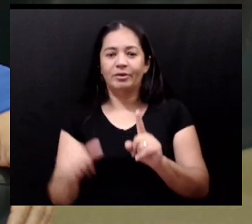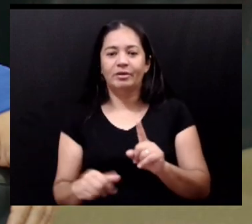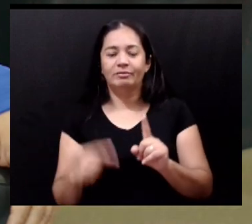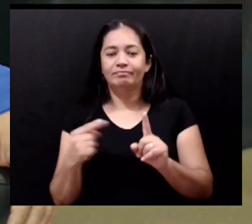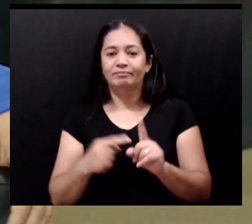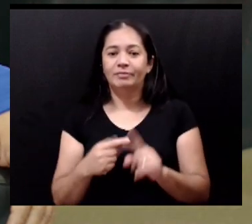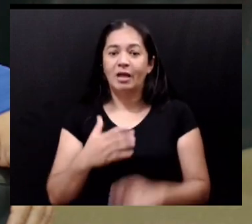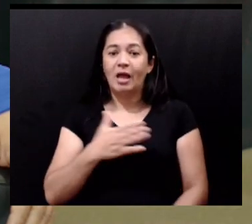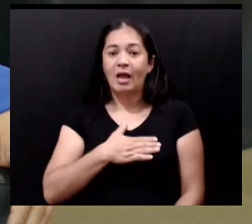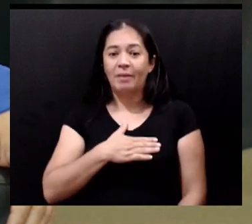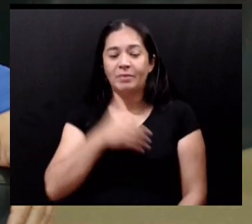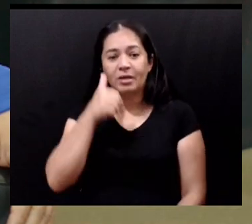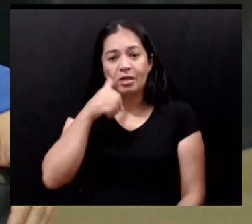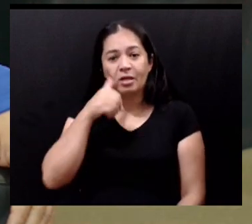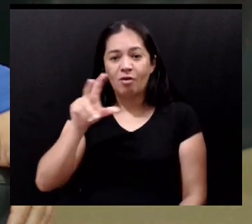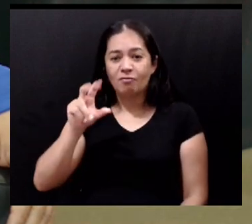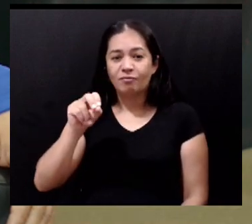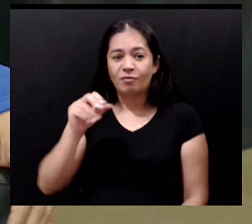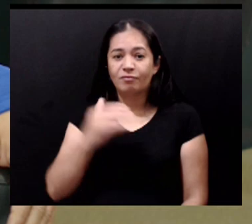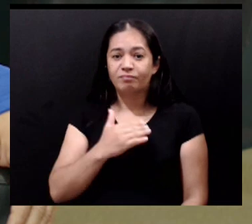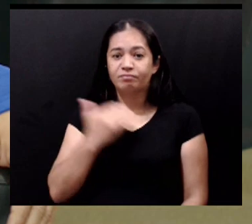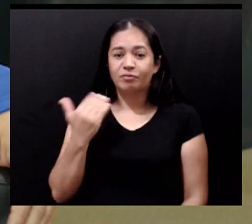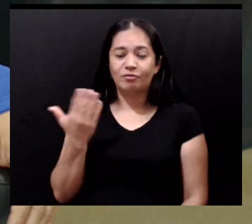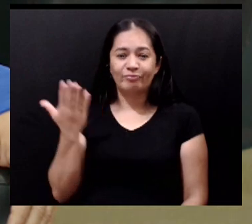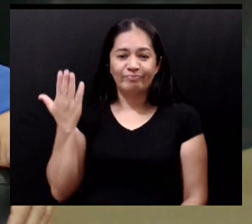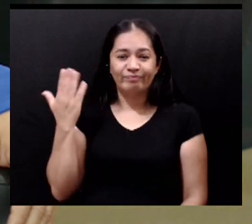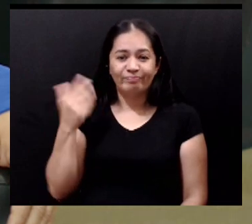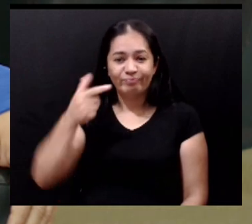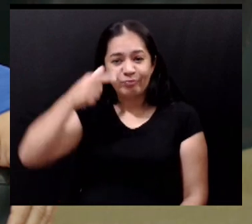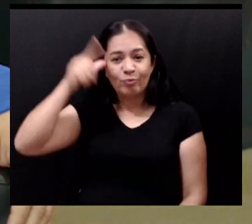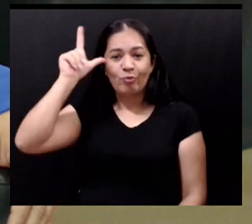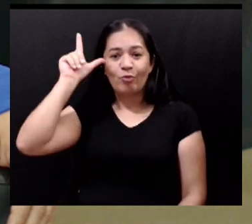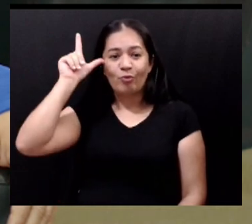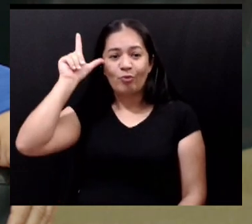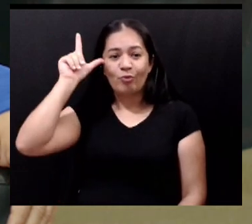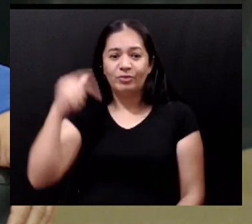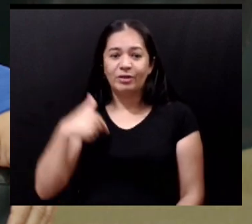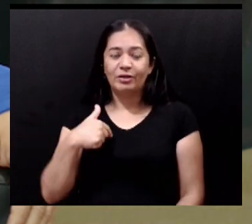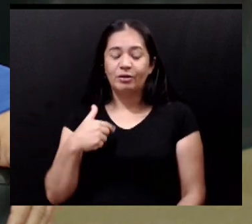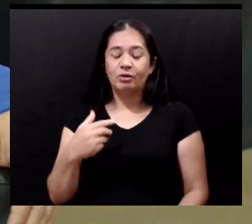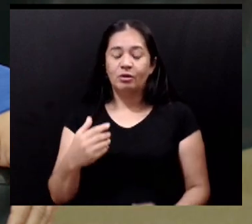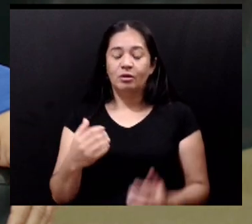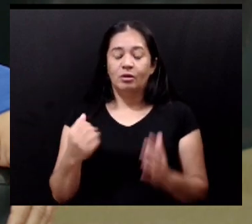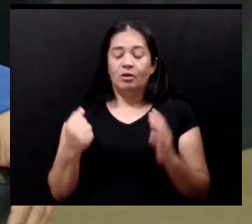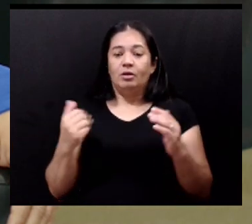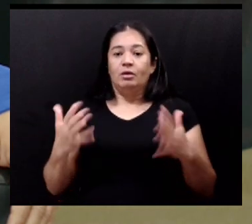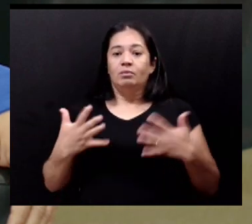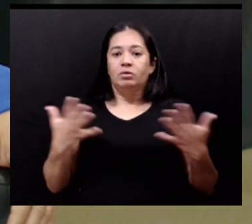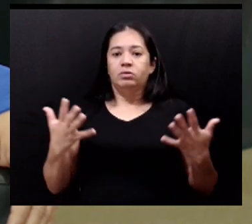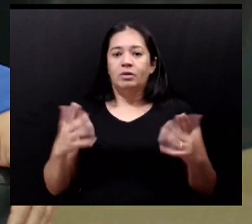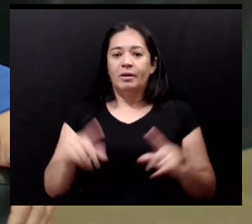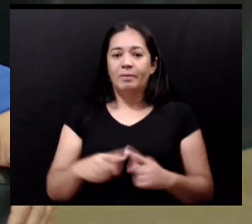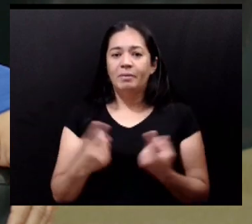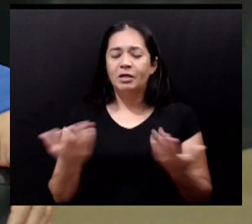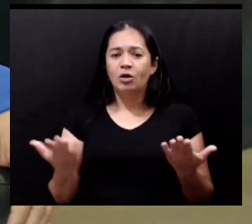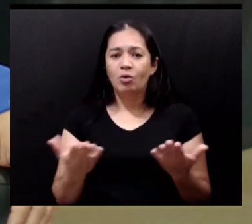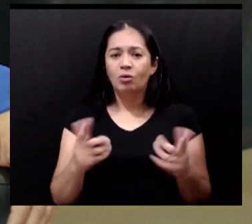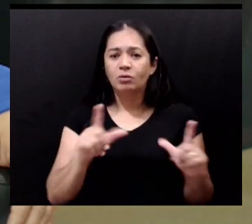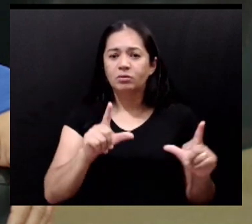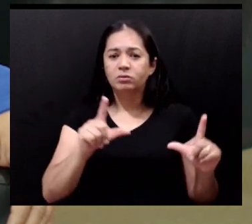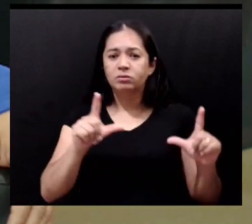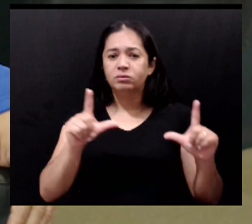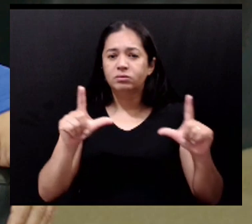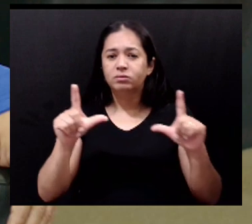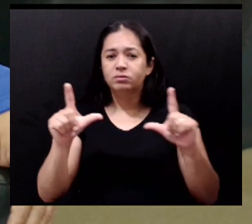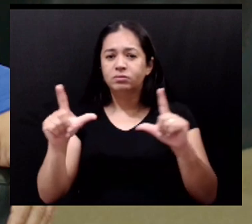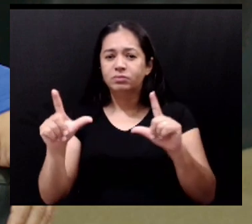faleceu ontem, meus sentimentos. Ainda estou em choque, mas ver esse programa hoje me trouxe um pouco de consolo.